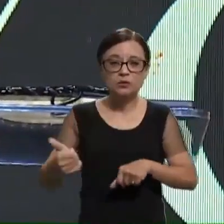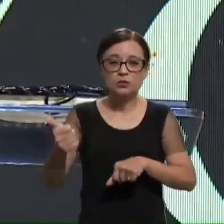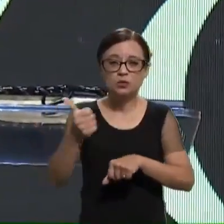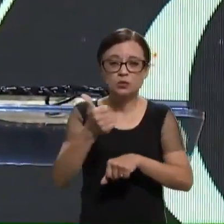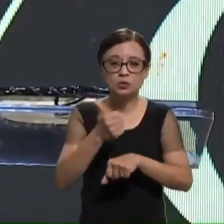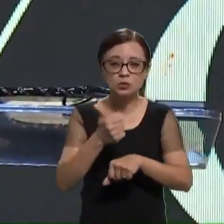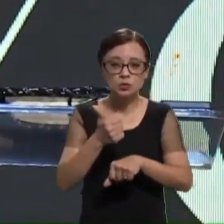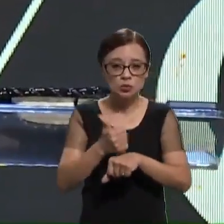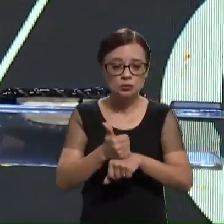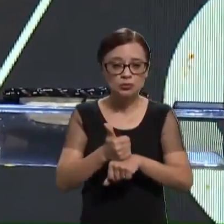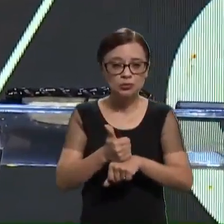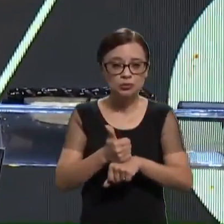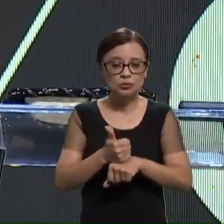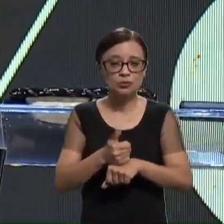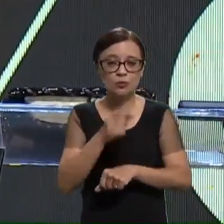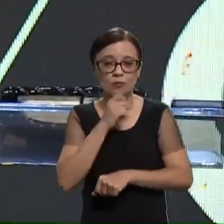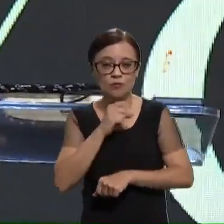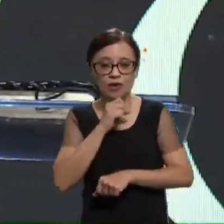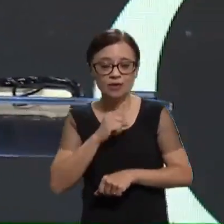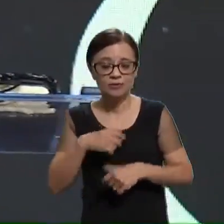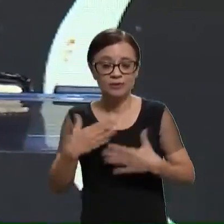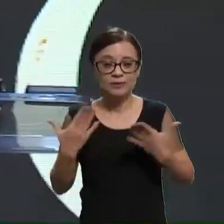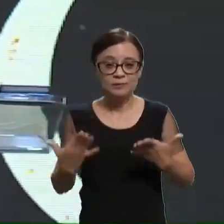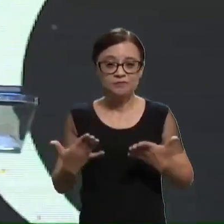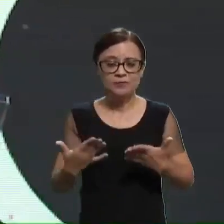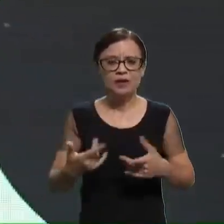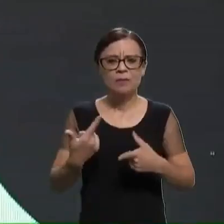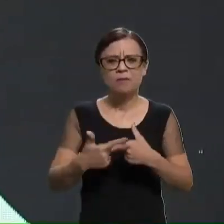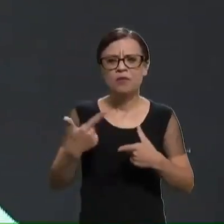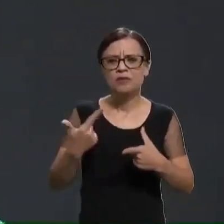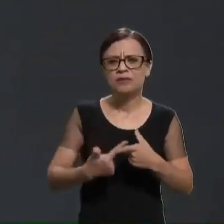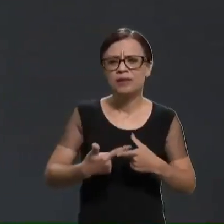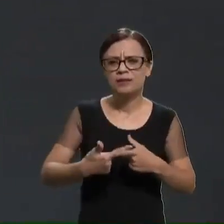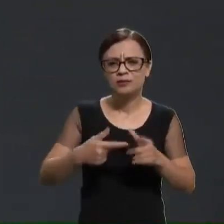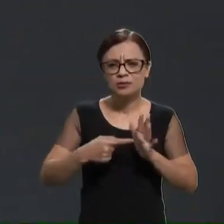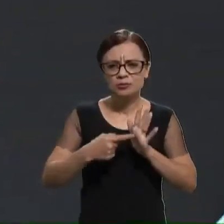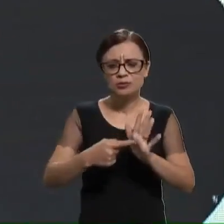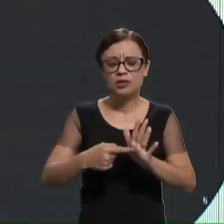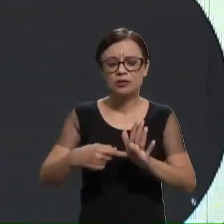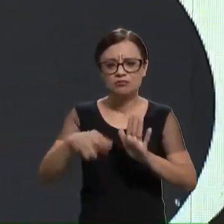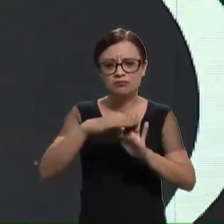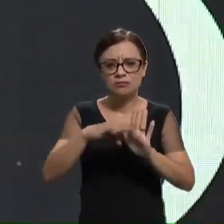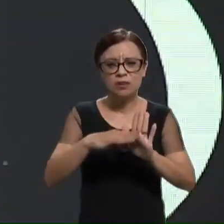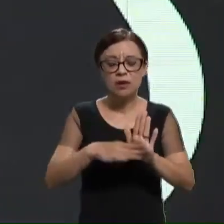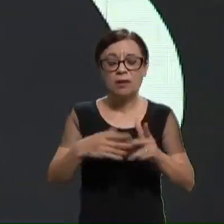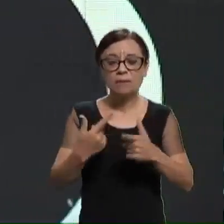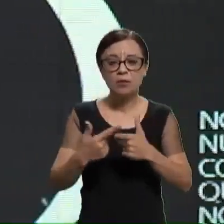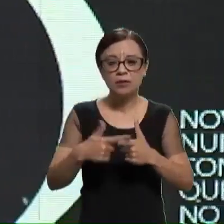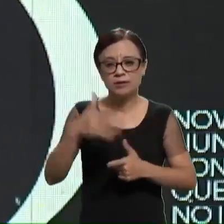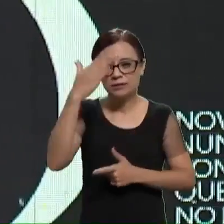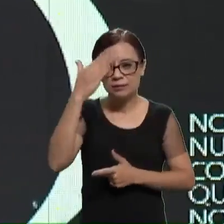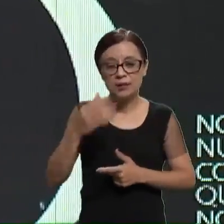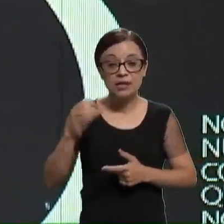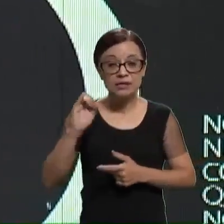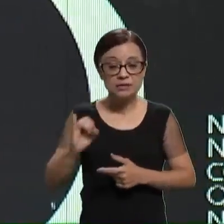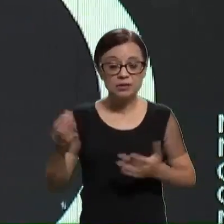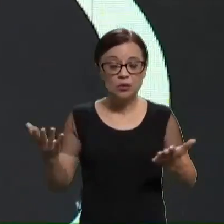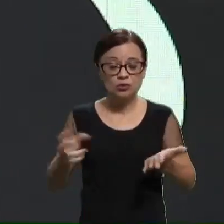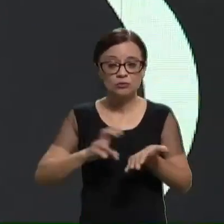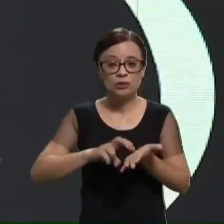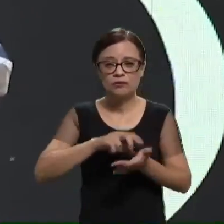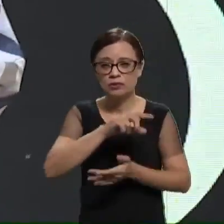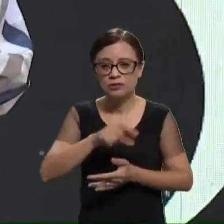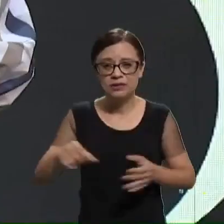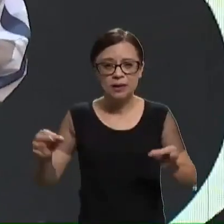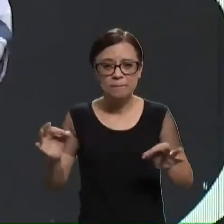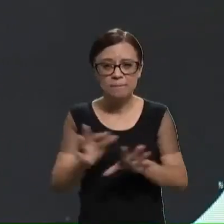o ultrapassado. Sabe por que eu estou te dando esse monte de definições? Para saber se nessa manhã você está preparado para quebrar